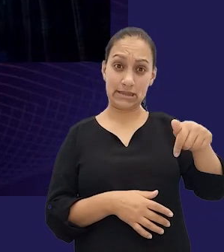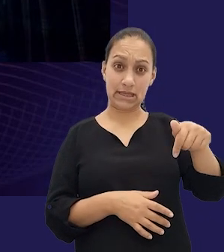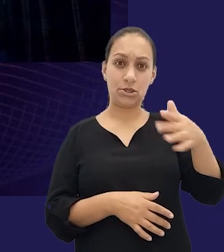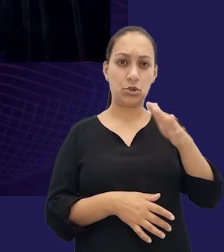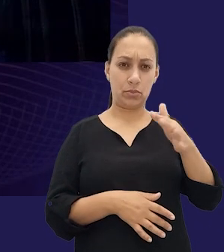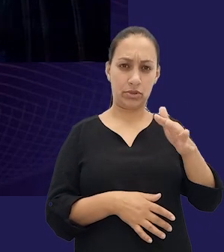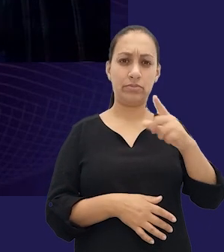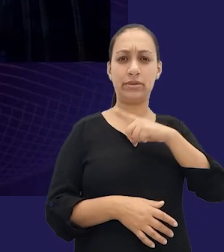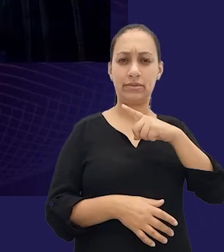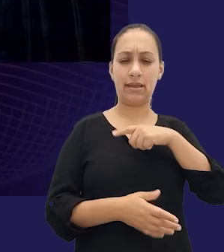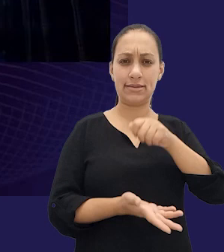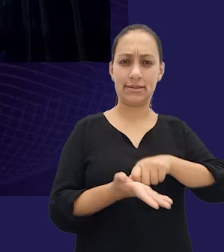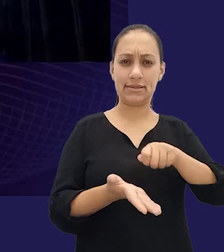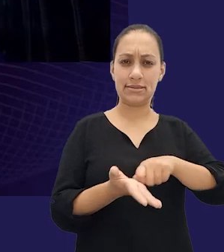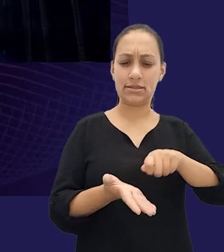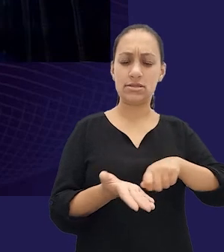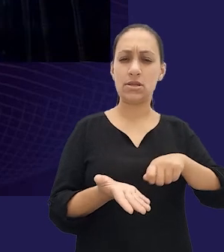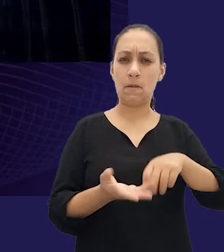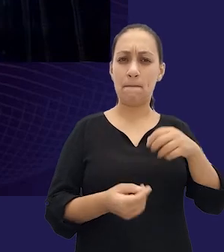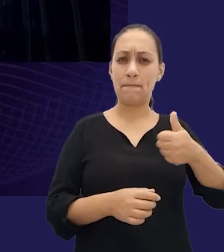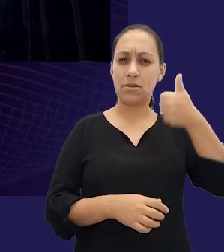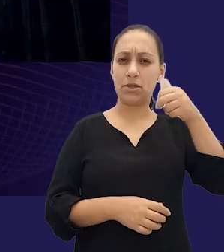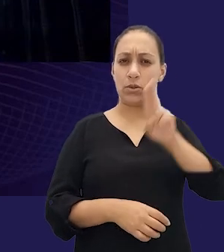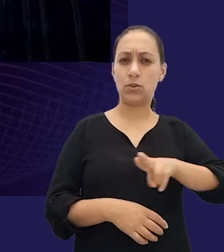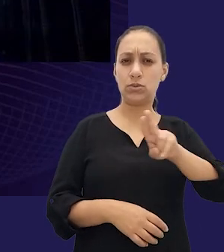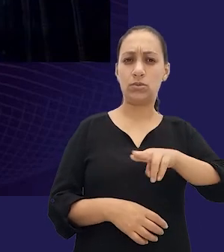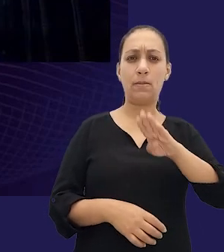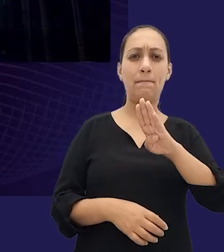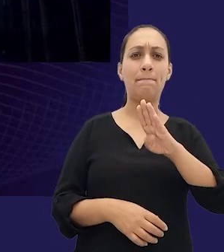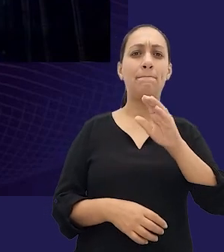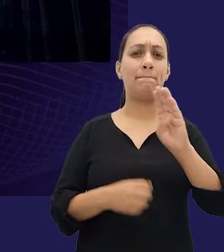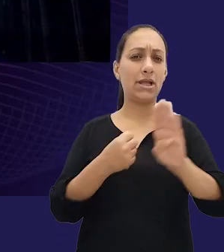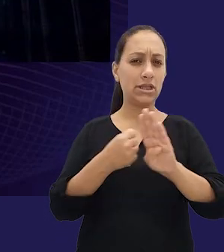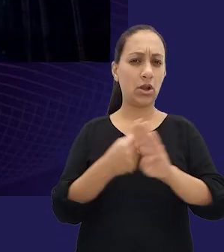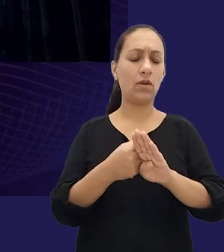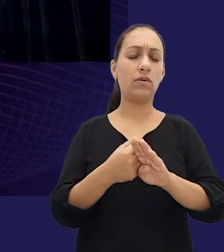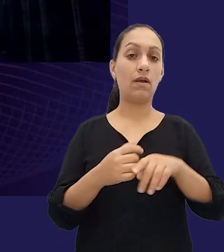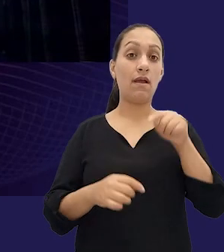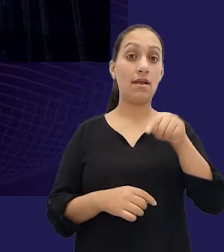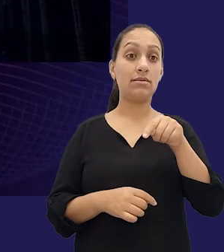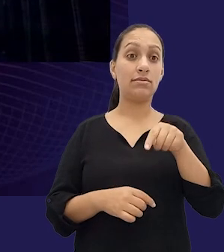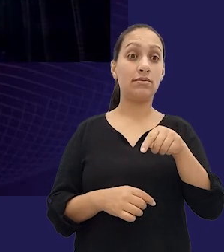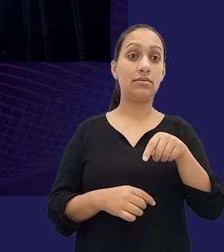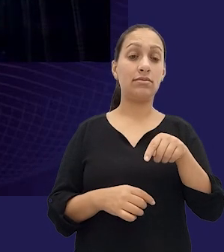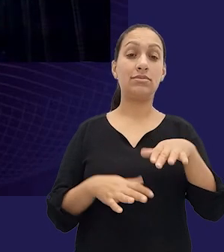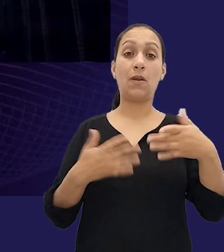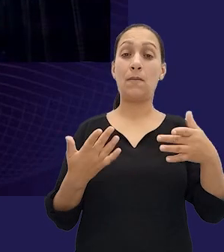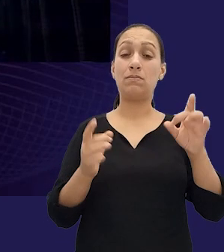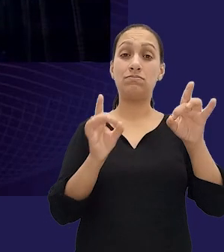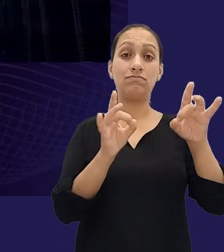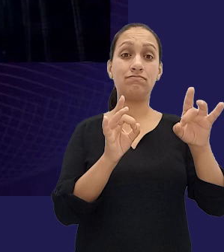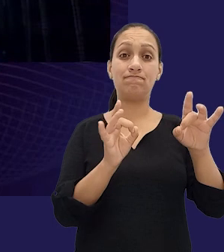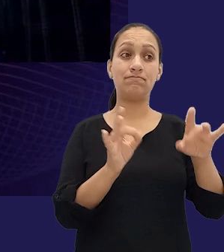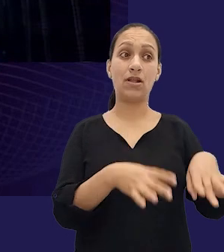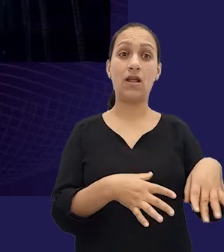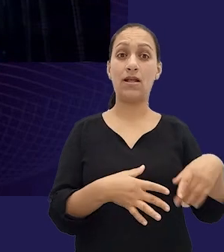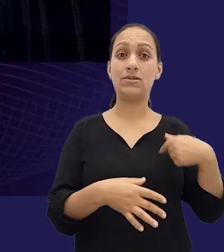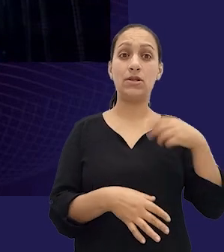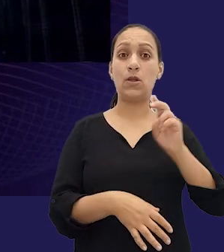menos. A gente tem a descrição aí dos primeiros usos de bacteriófagos, e eles deixaram de ser utilizados, por quê?